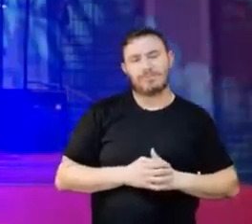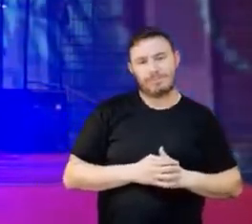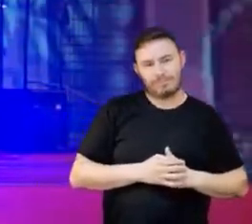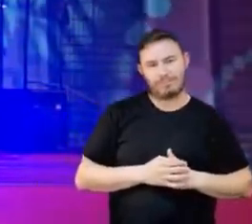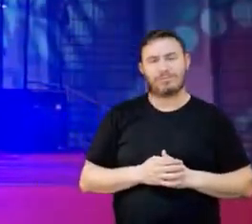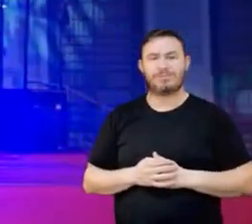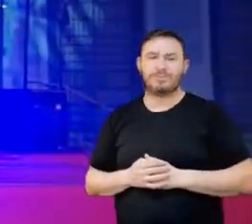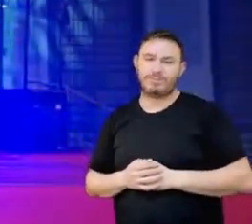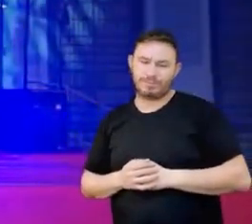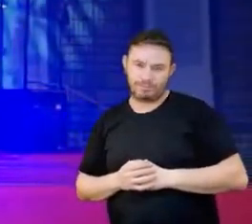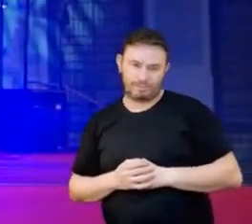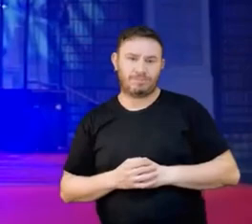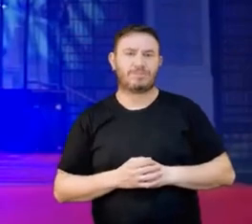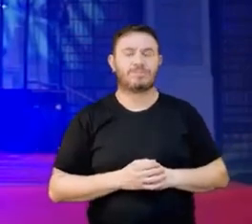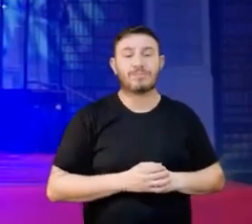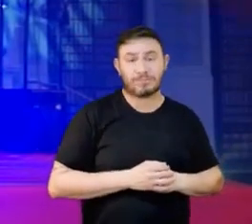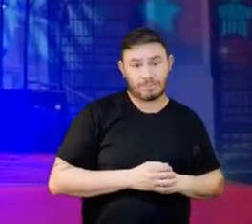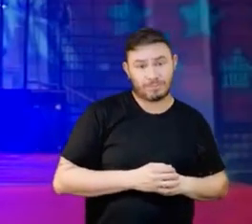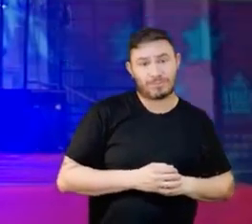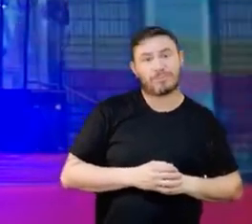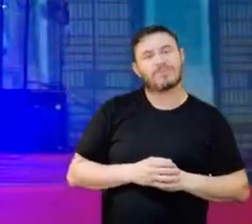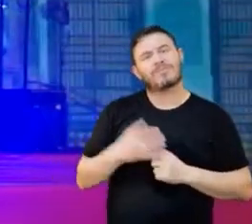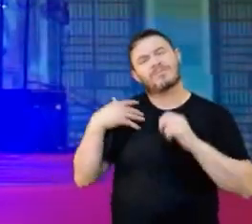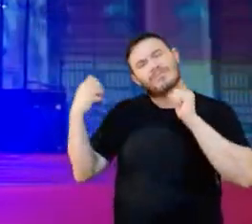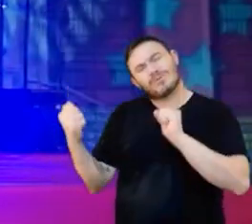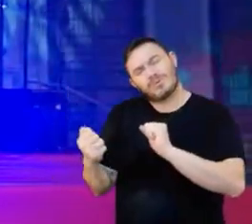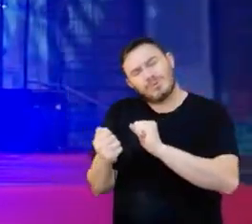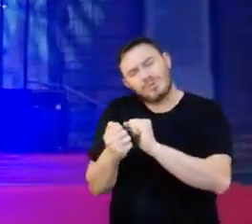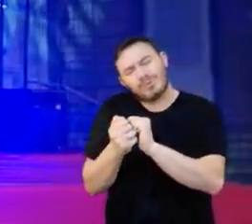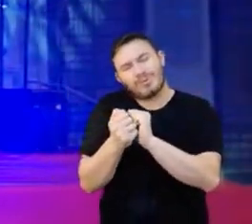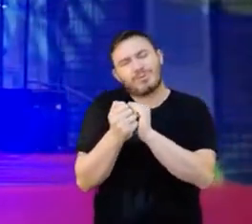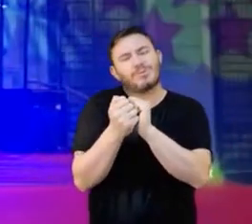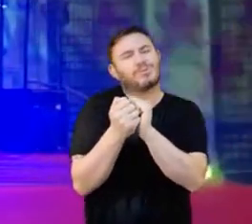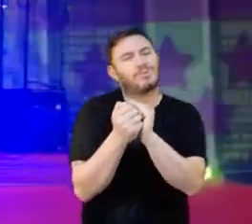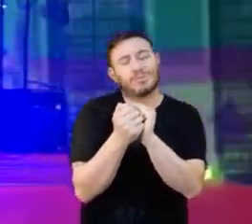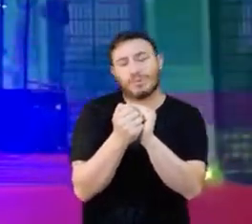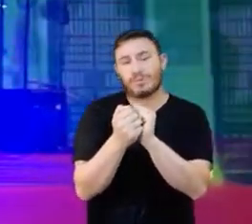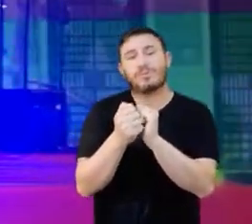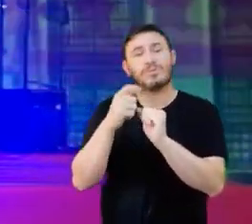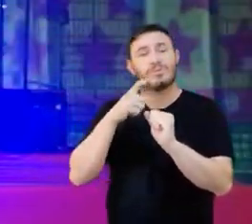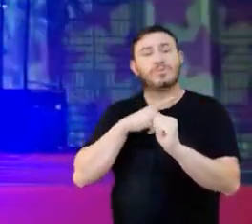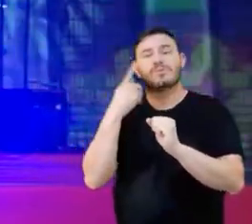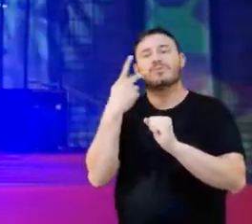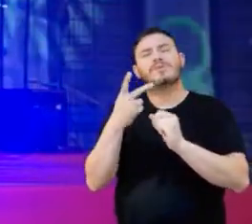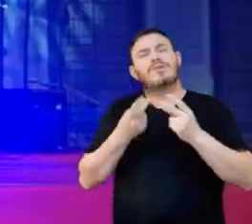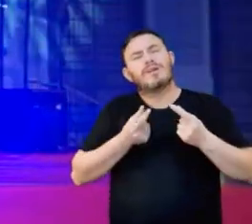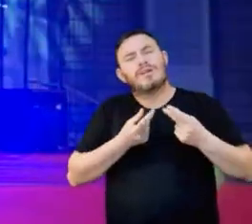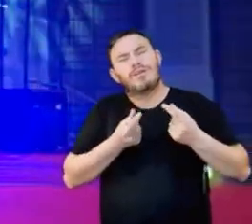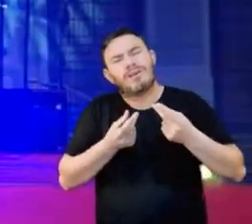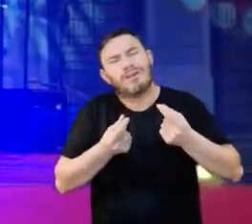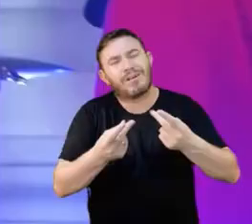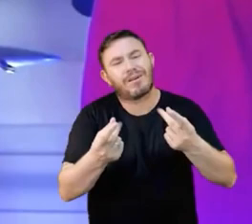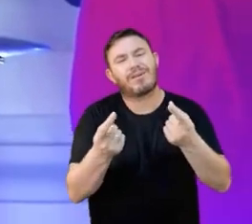Quero gozar no seu céu, pode ser no seu